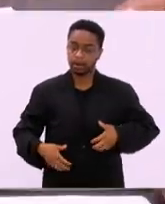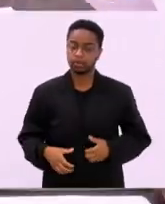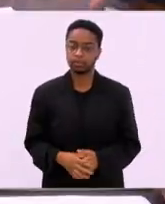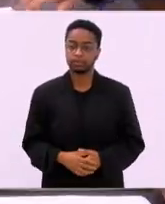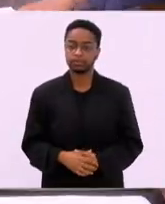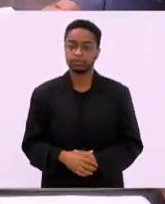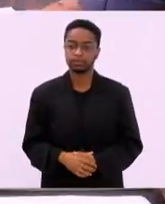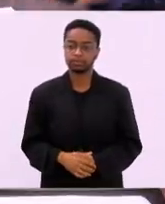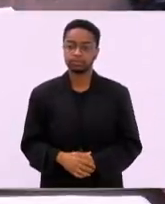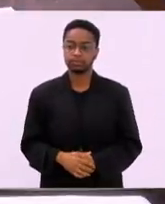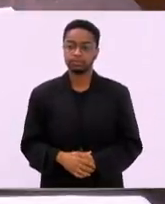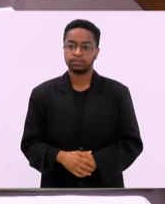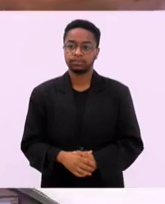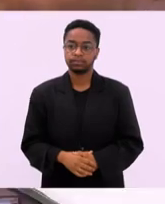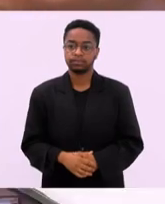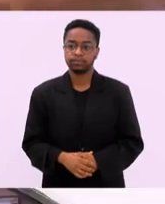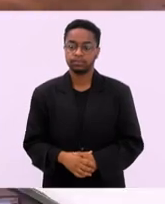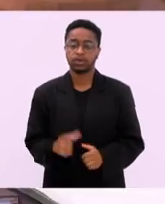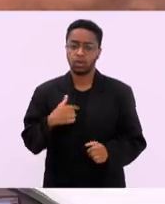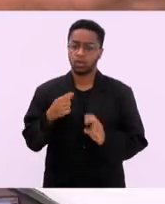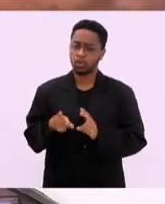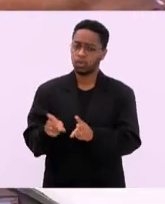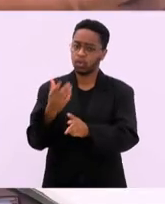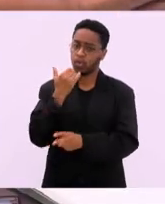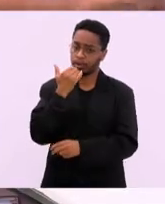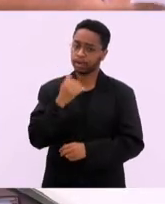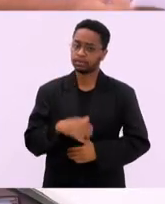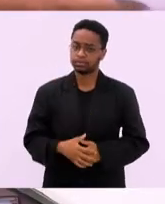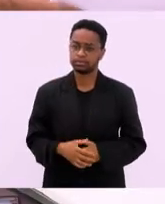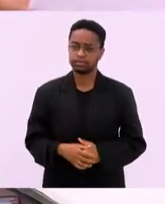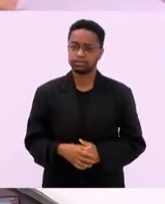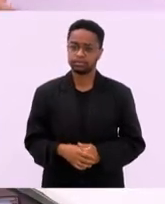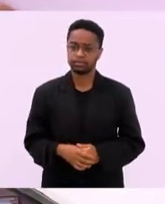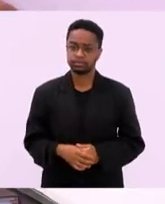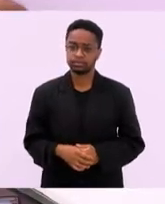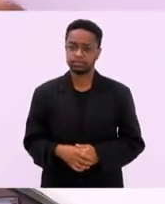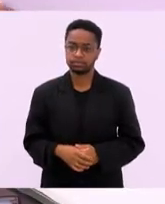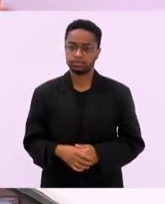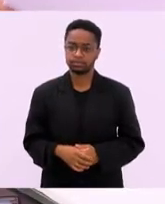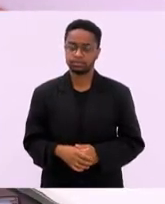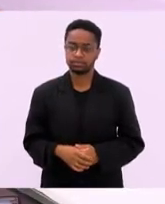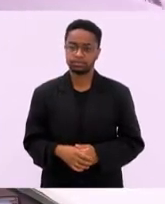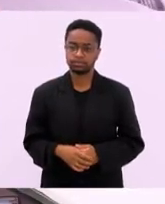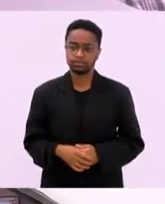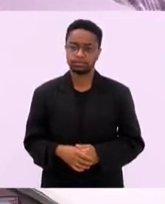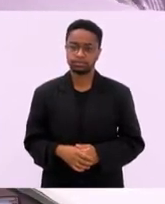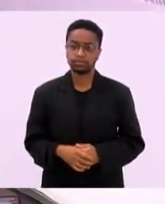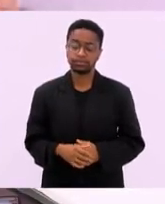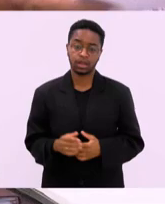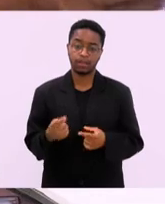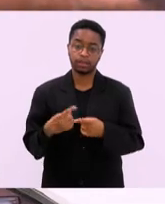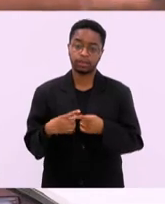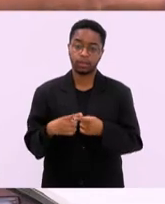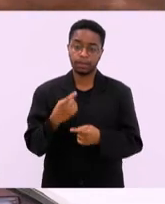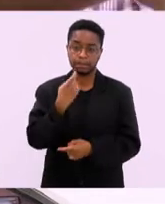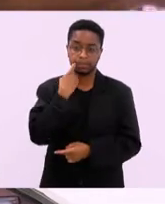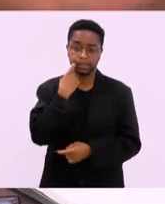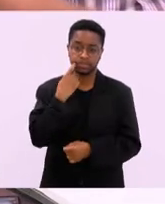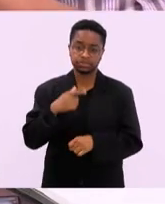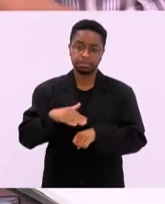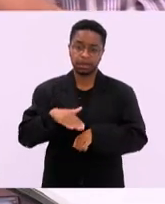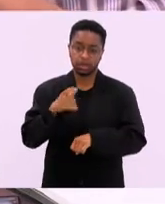Mink? Pode. Não, mas pode. Uma na vez caldeirada, inclusive, é um peixe, por ser mais rijo, né? Ele